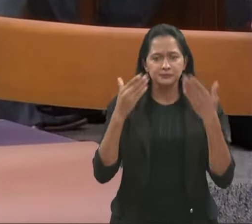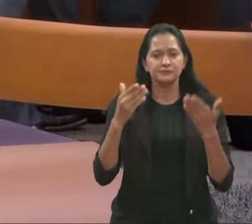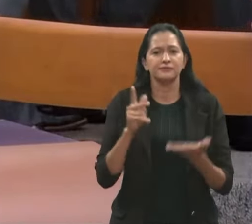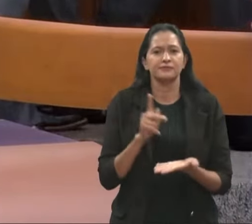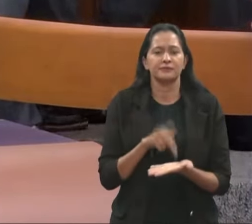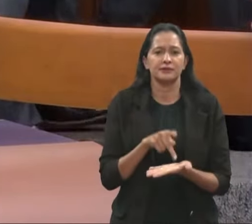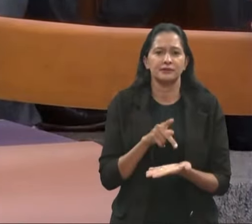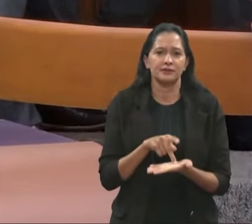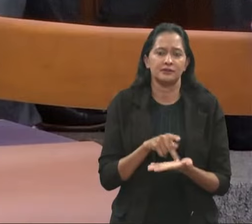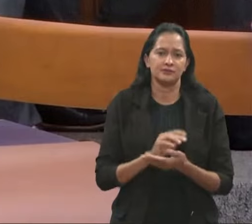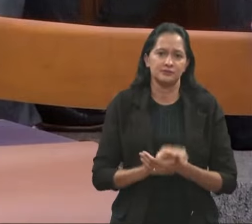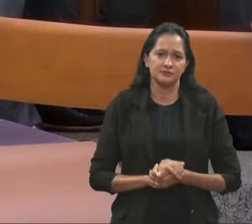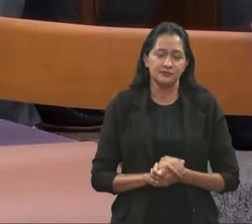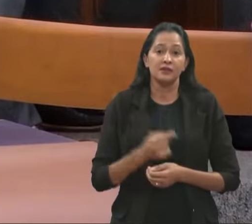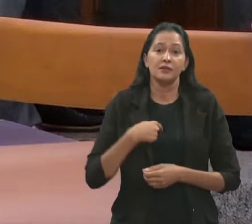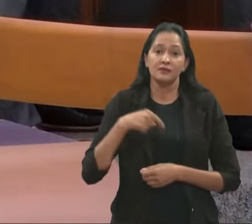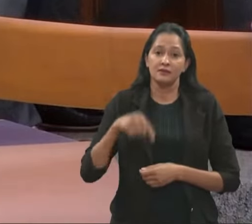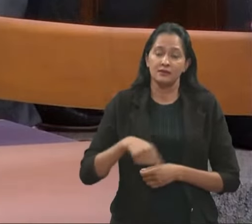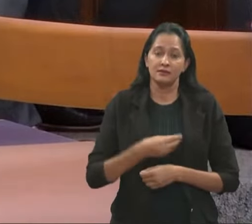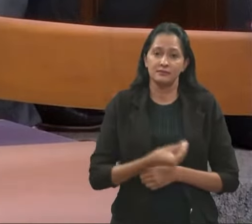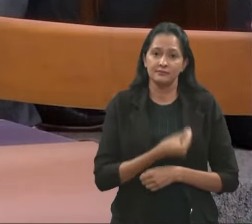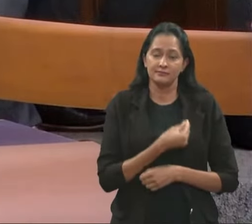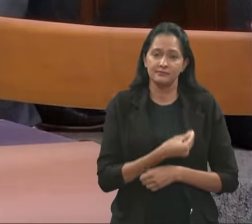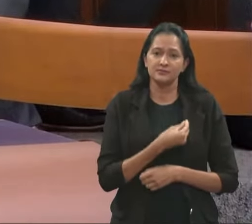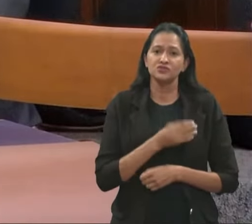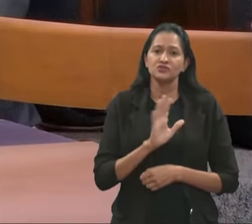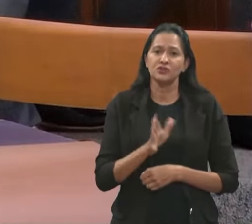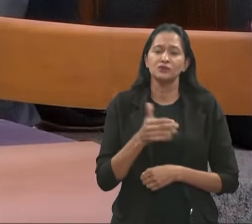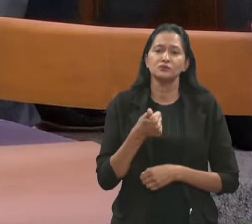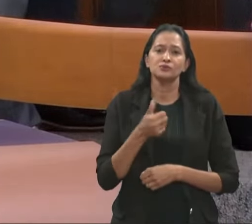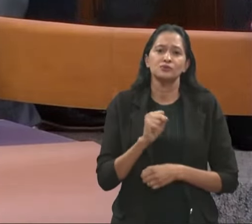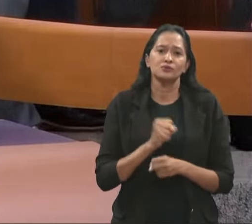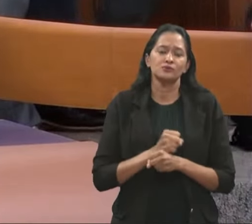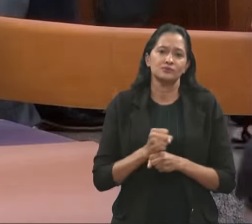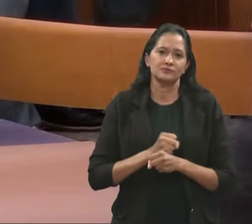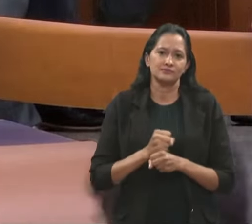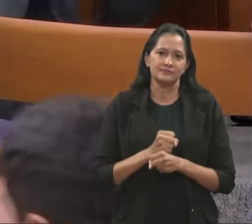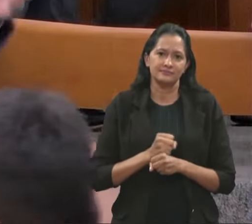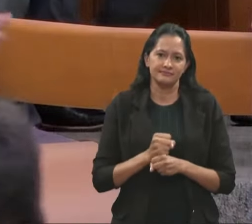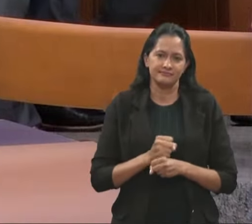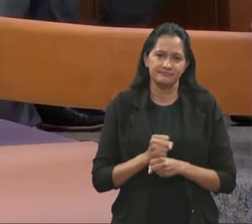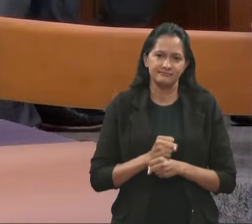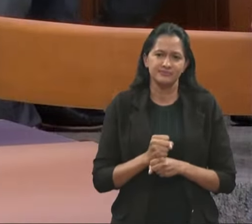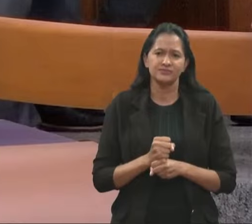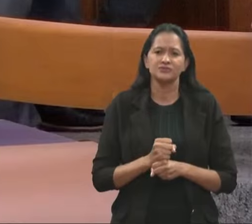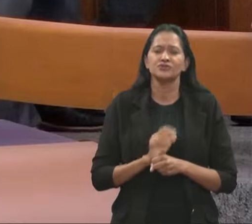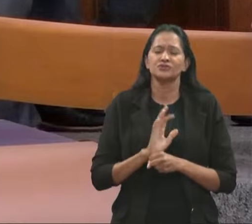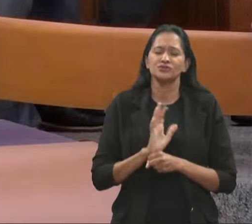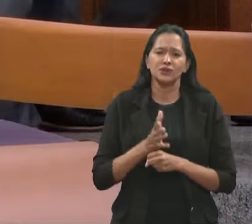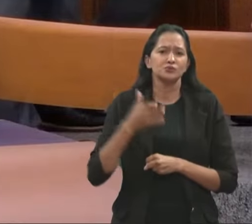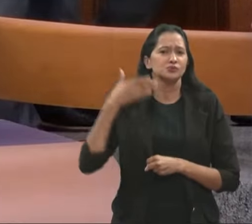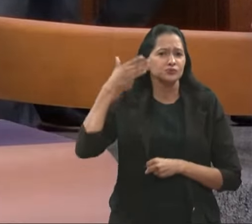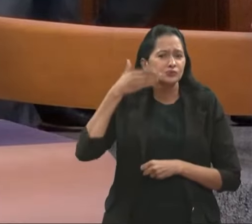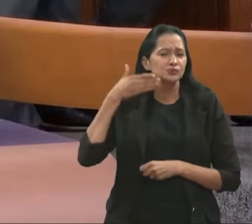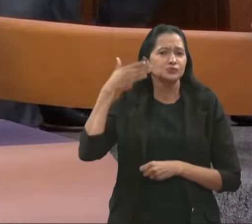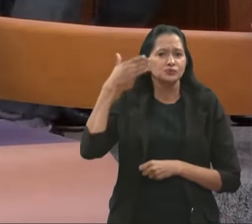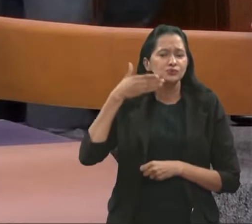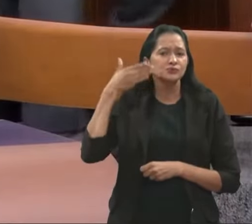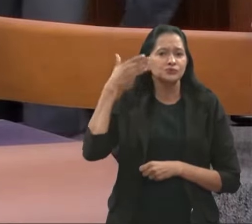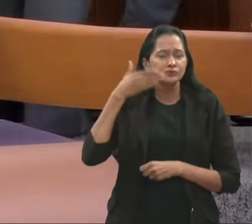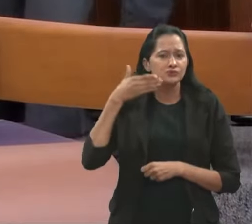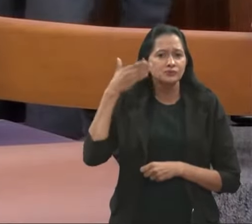Eu já estou aqui na Câmara há 18 anos. Eu já vi muitos discursos aqui